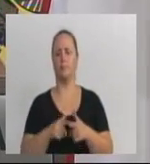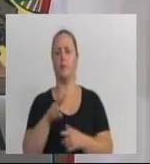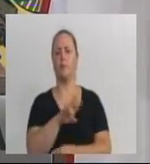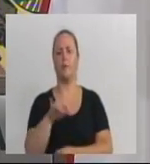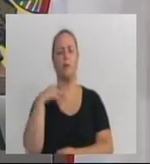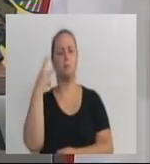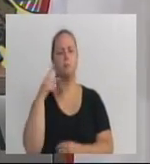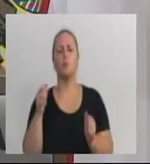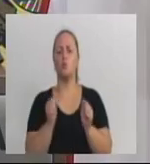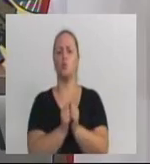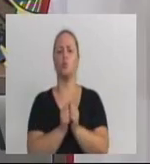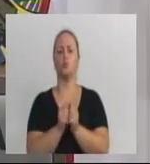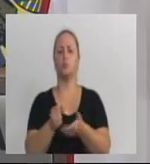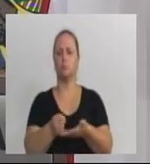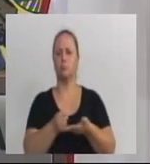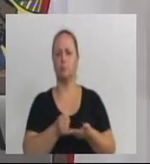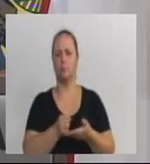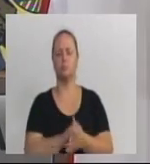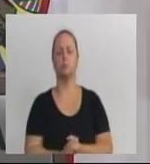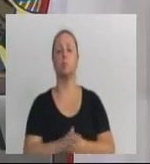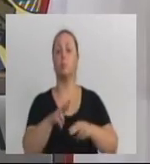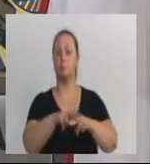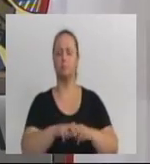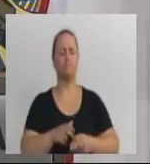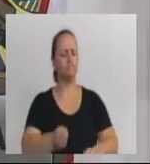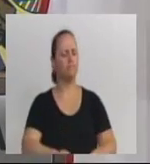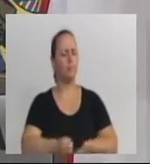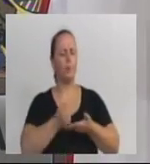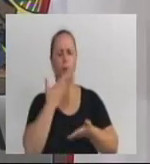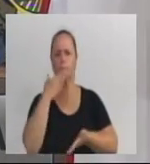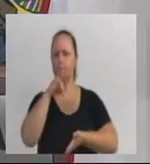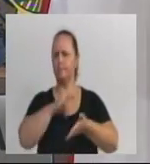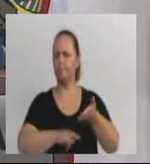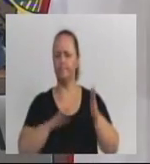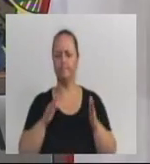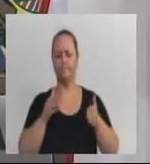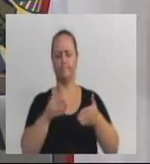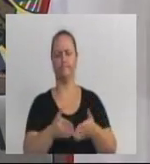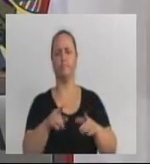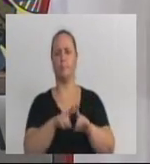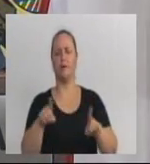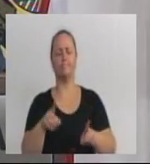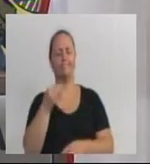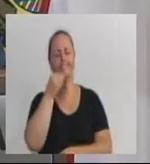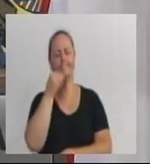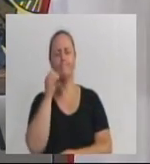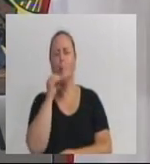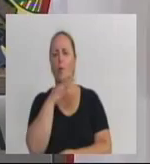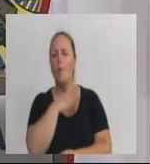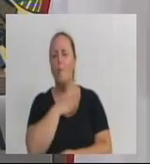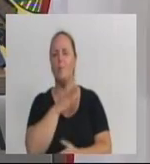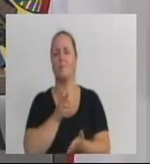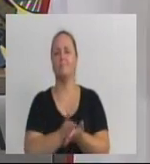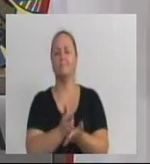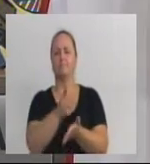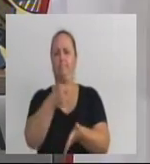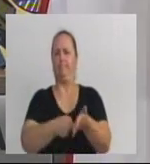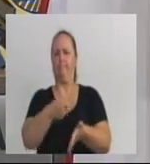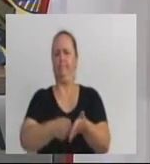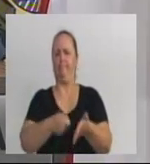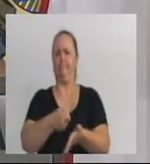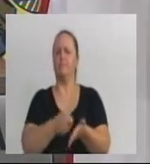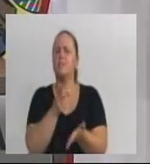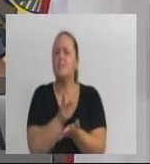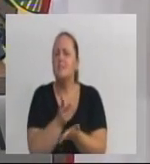forma, e por isso é importante o apoio de vocês nesses requerimentos específicos, mas obviamente na continuidade, na nossa persistência aqui,